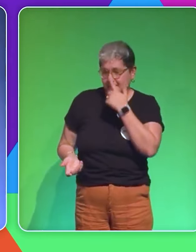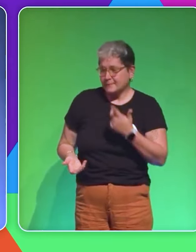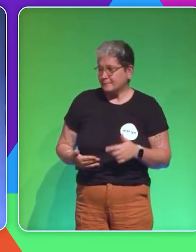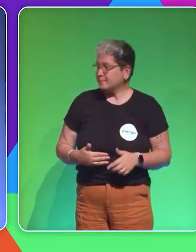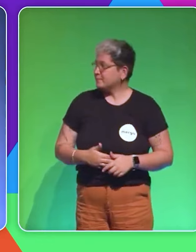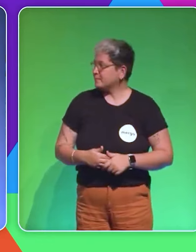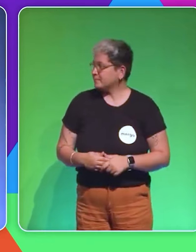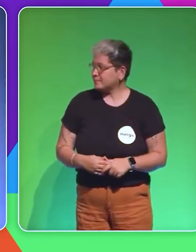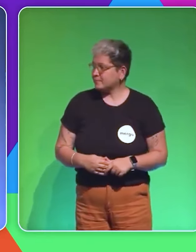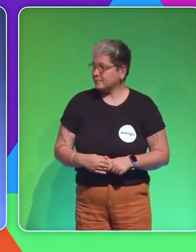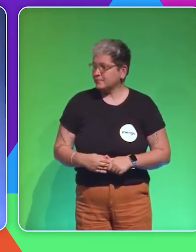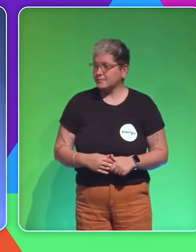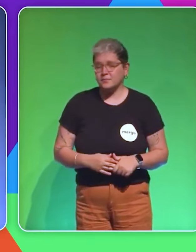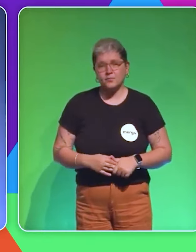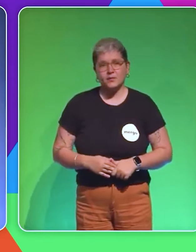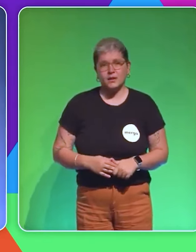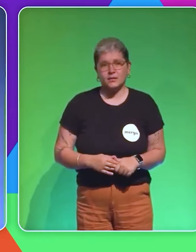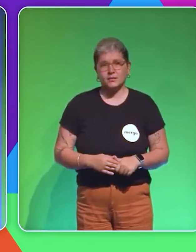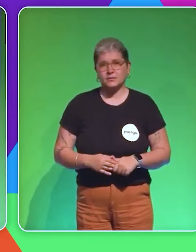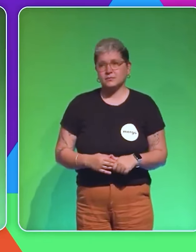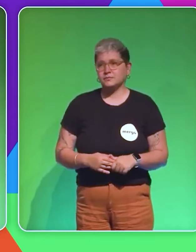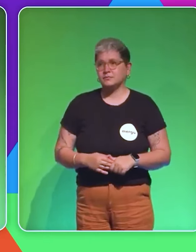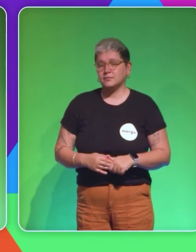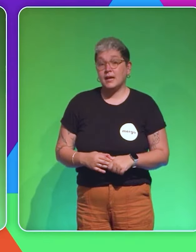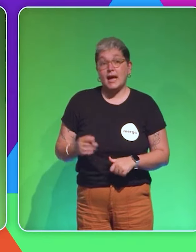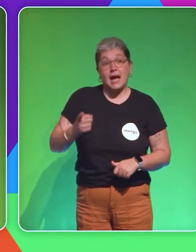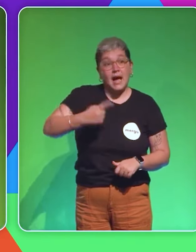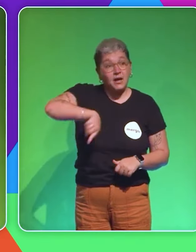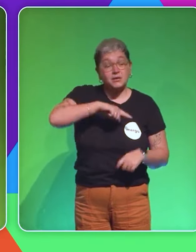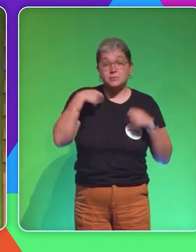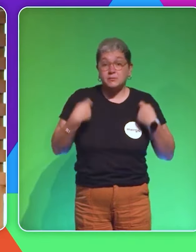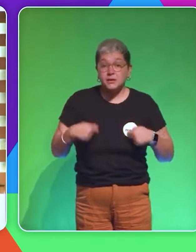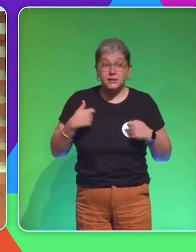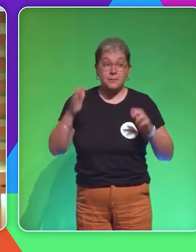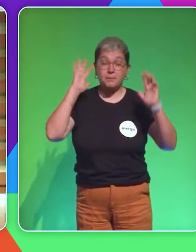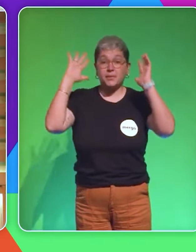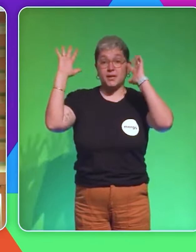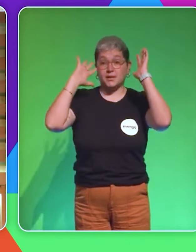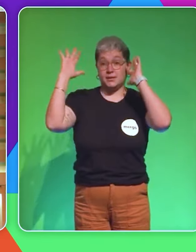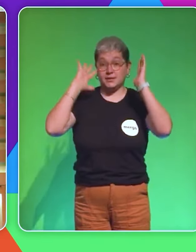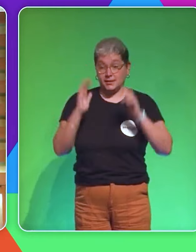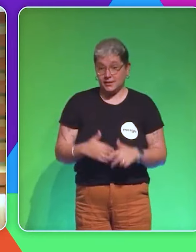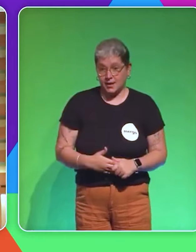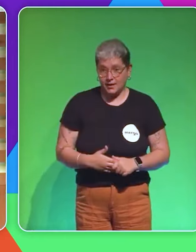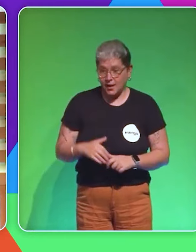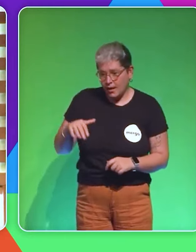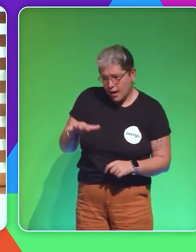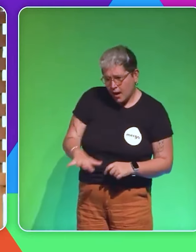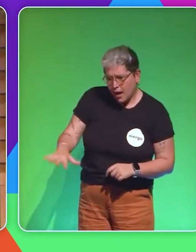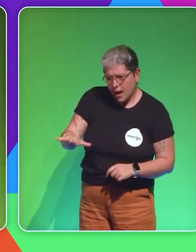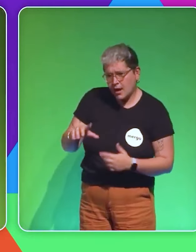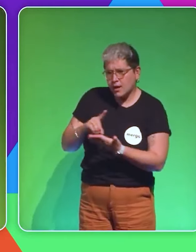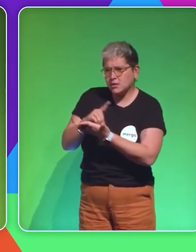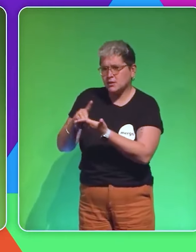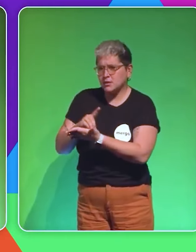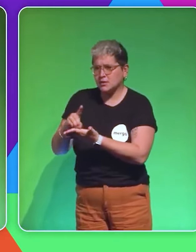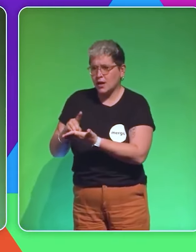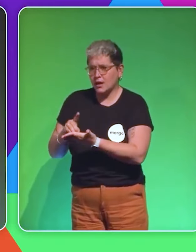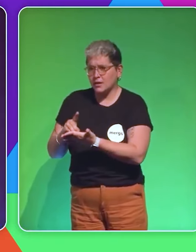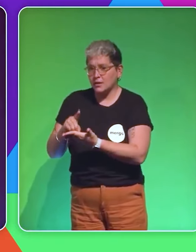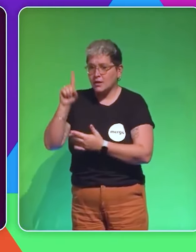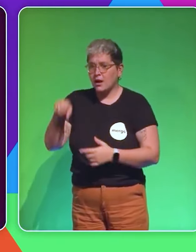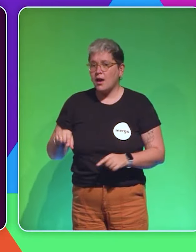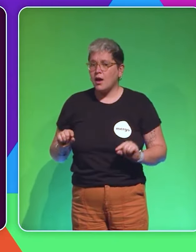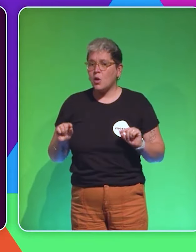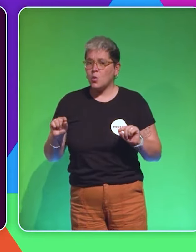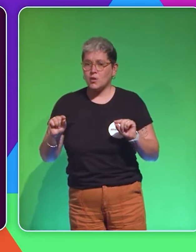Eh eh a gente tem que pensar a nossa área de design ela é mais elitista